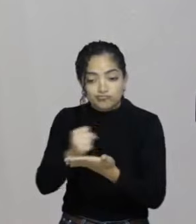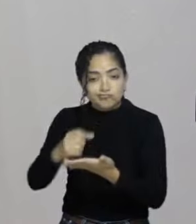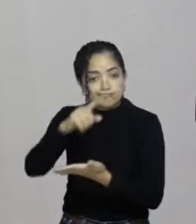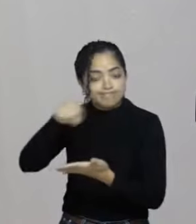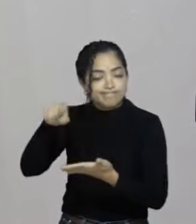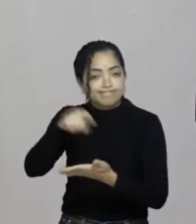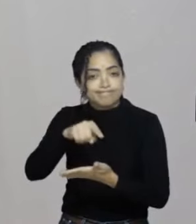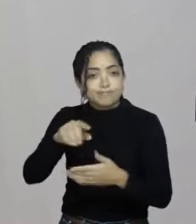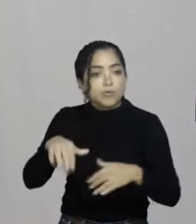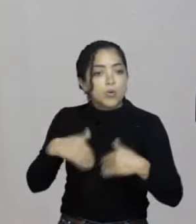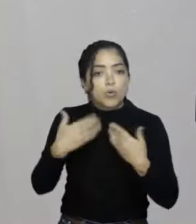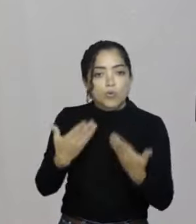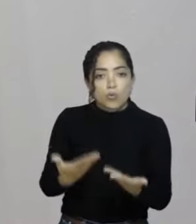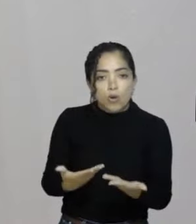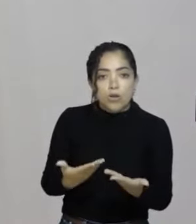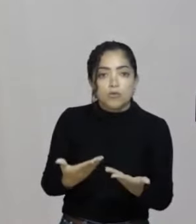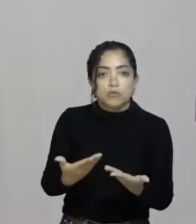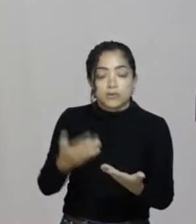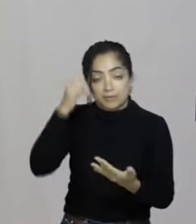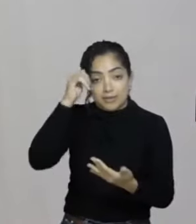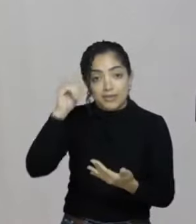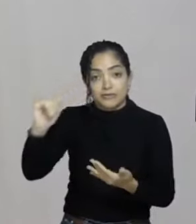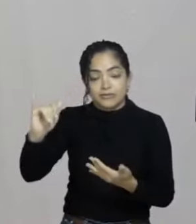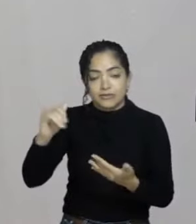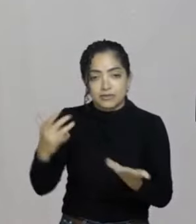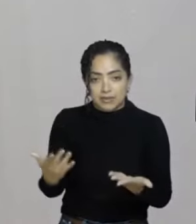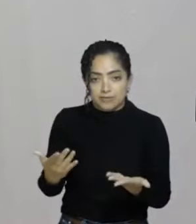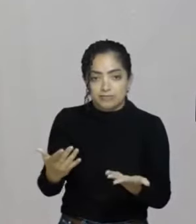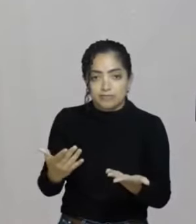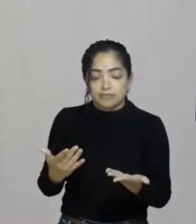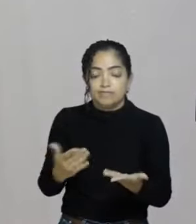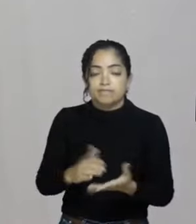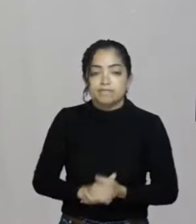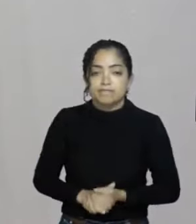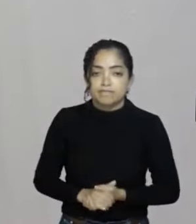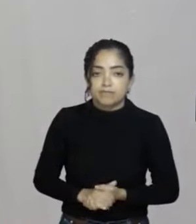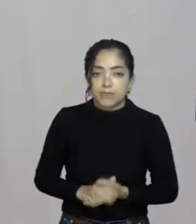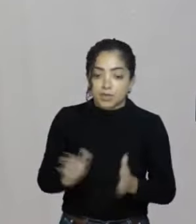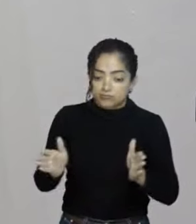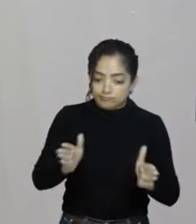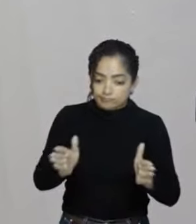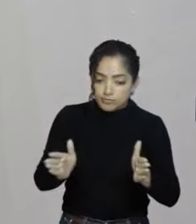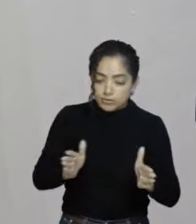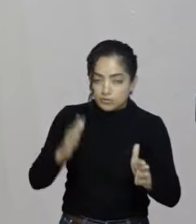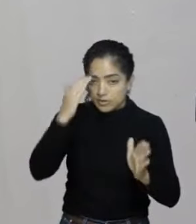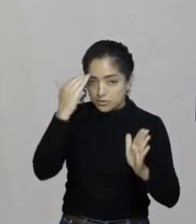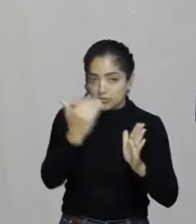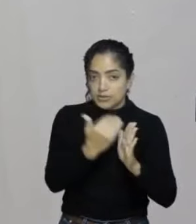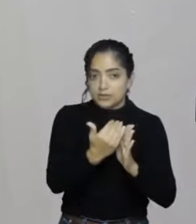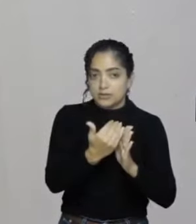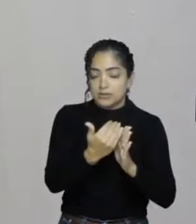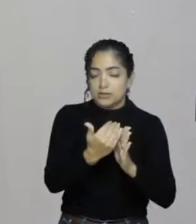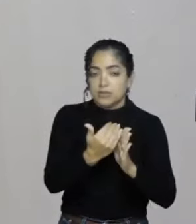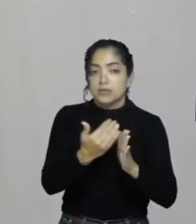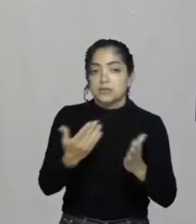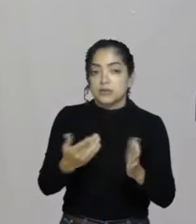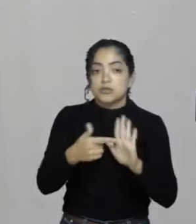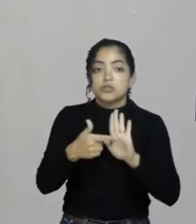que a secretaria tem adotado para evitar que esses atrasos essa falta de pagamento dentro do prazo ocorra queremos assim identificar